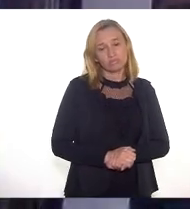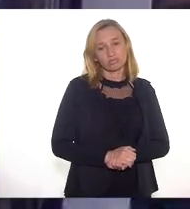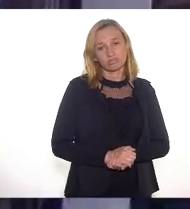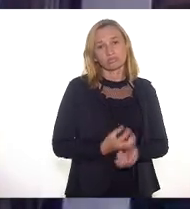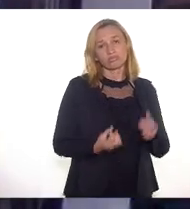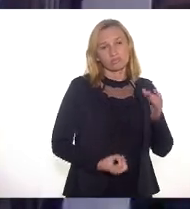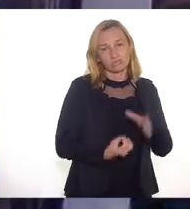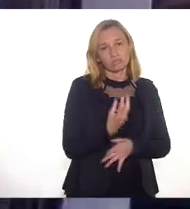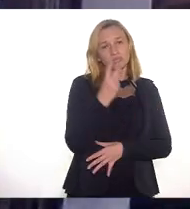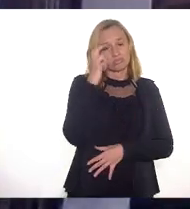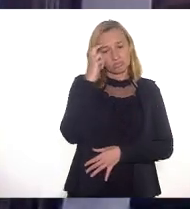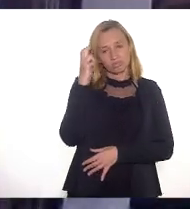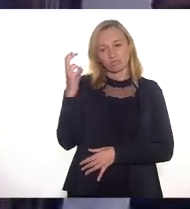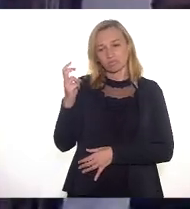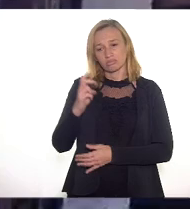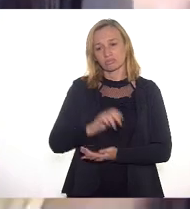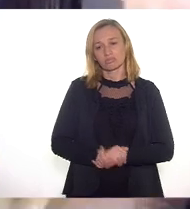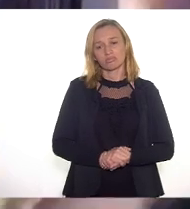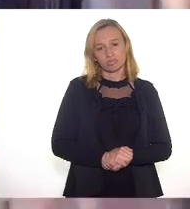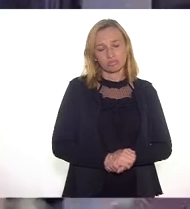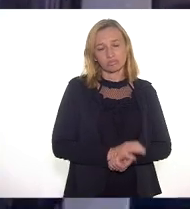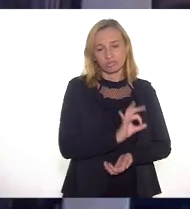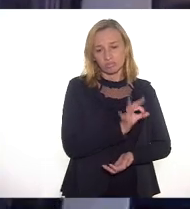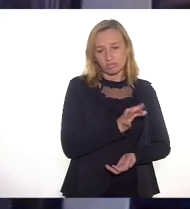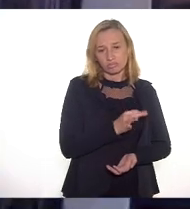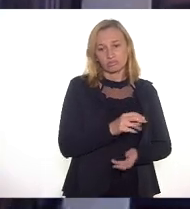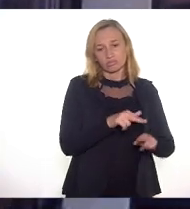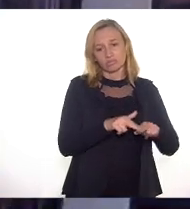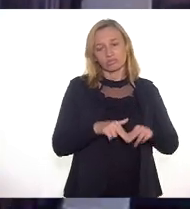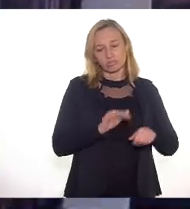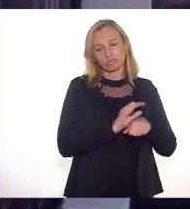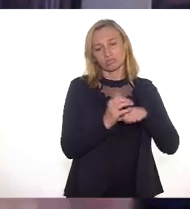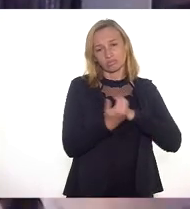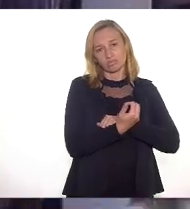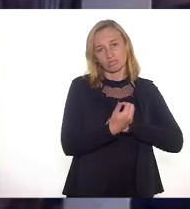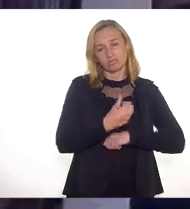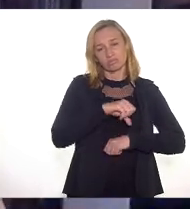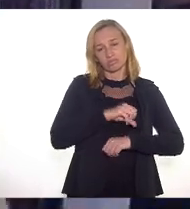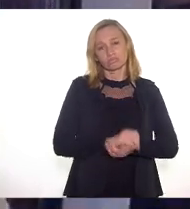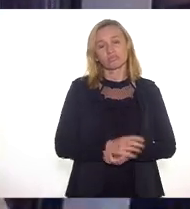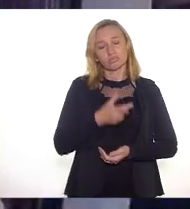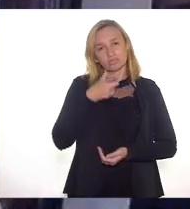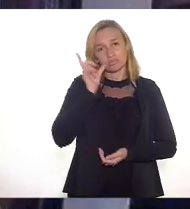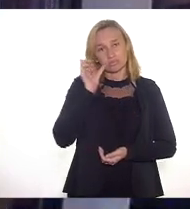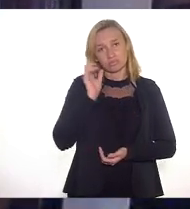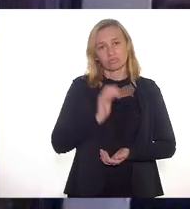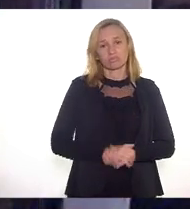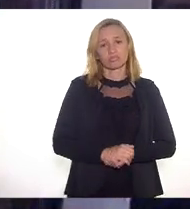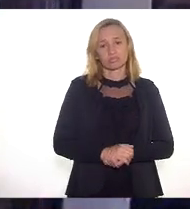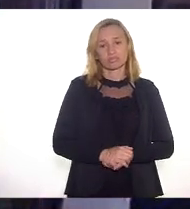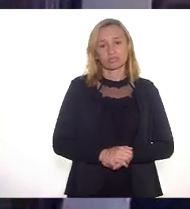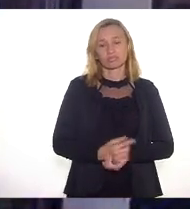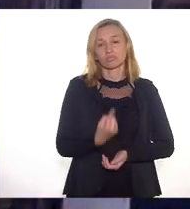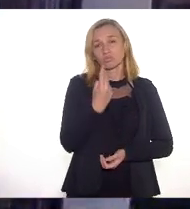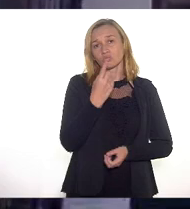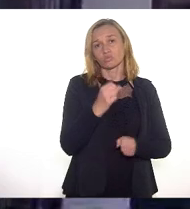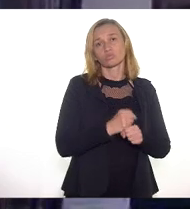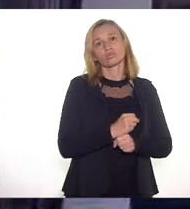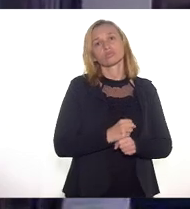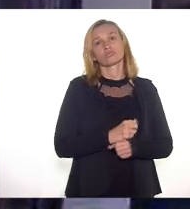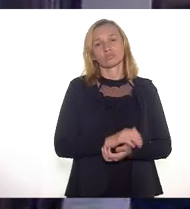fazedores de cultura, exatamente por conta dessa Covid. Ontem, por exemplo, fez um